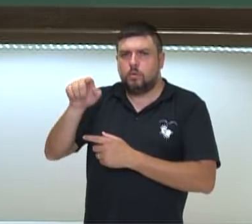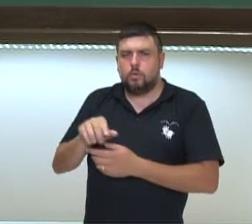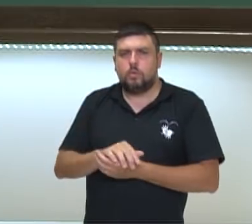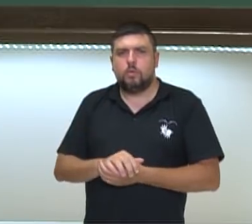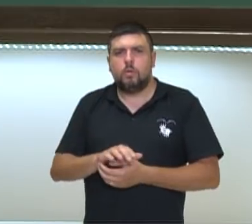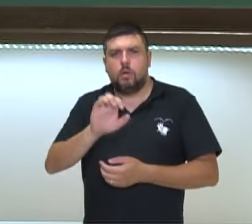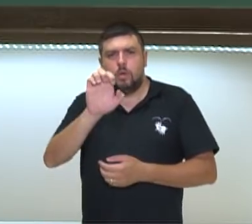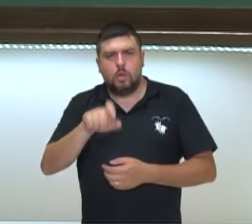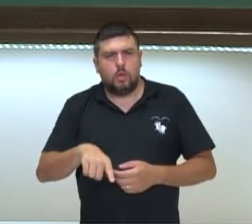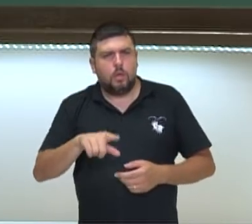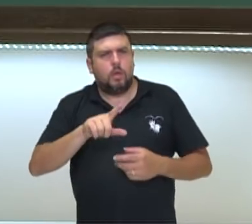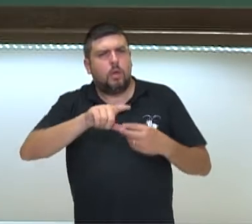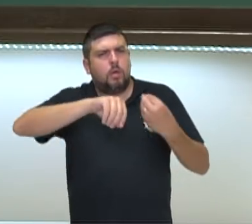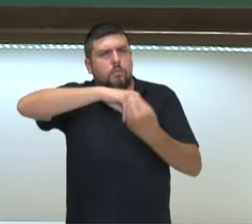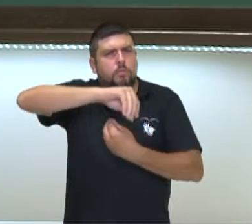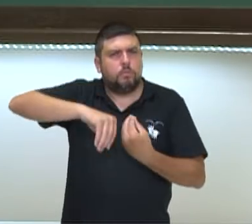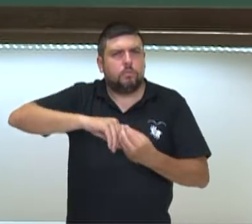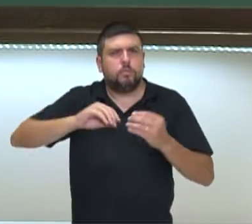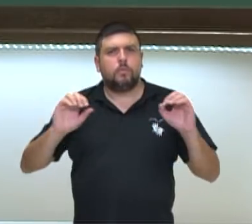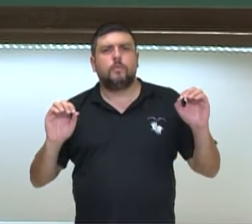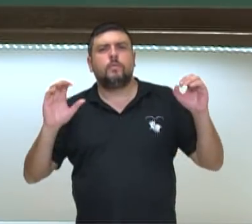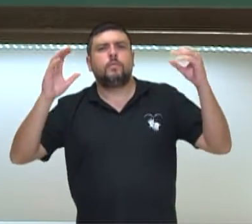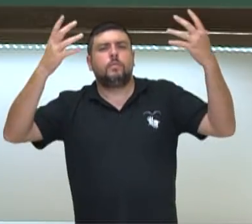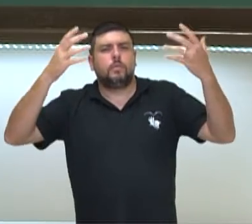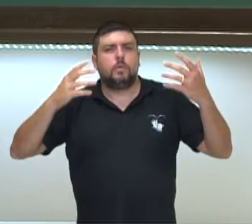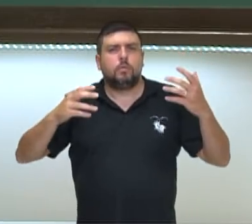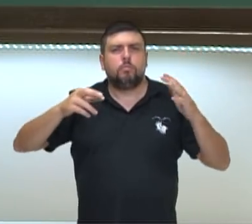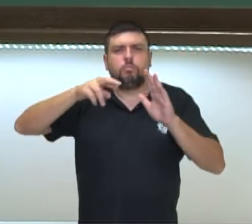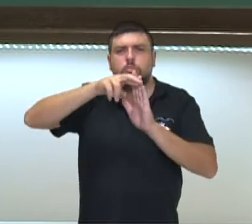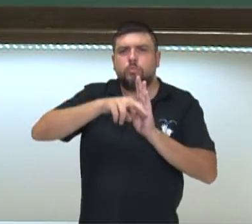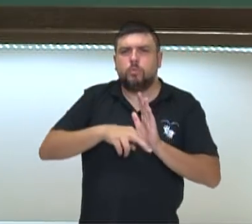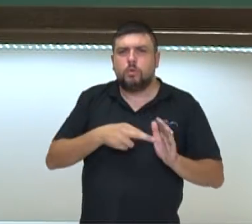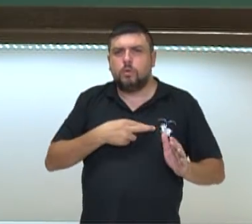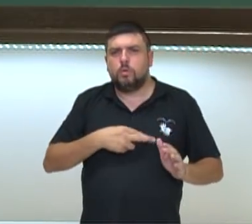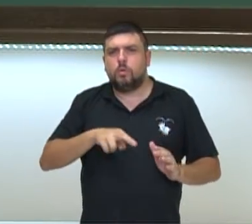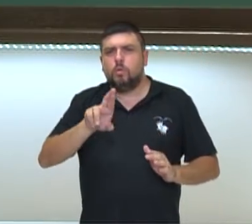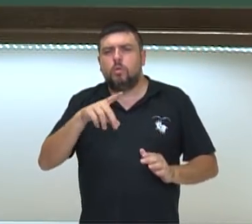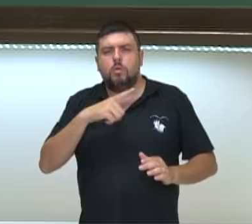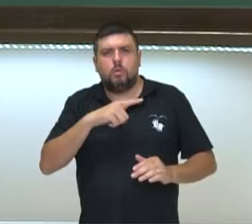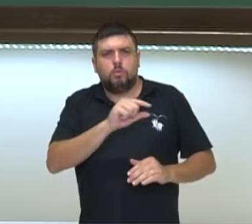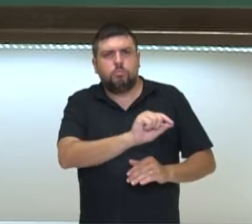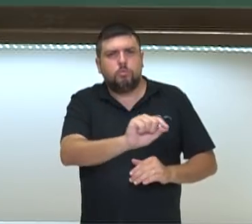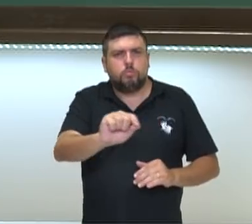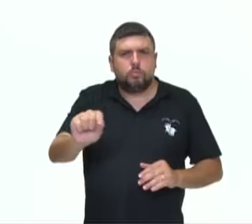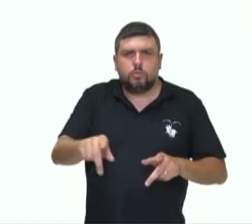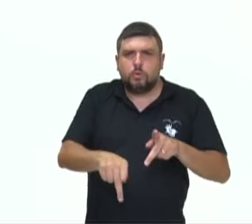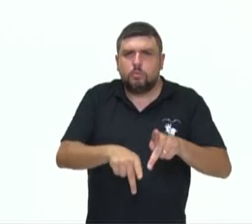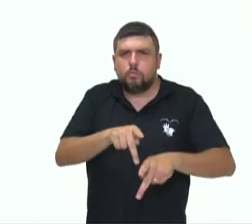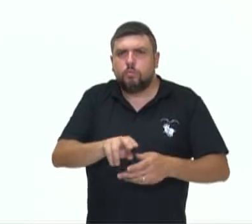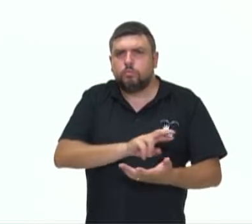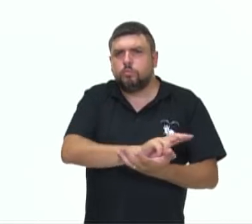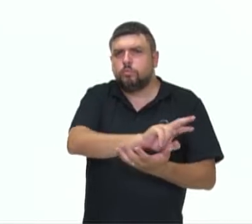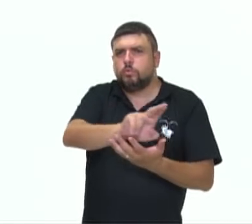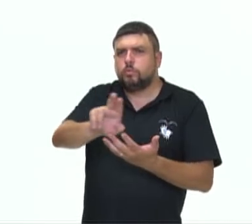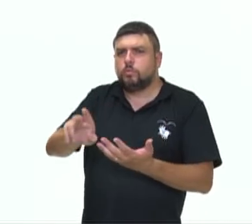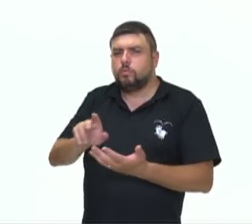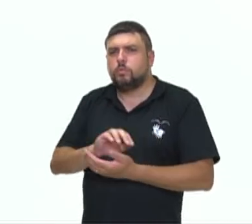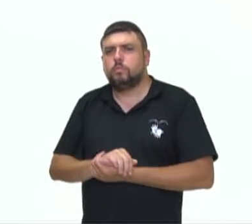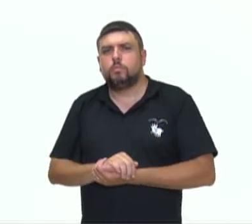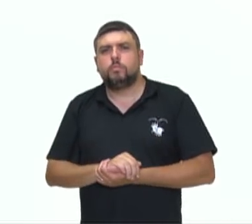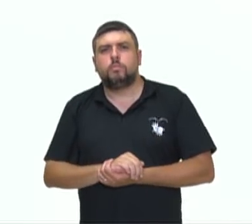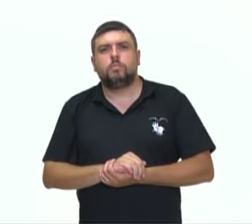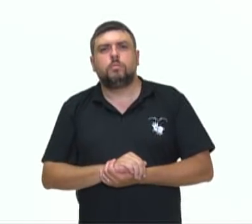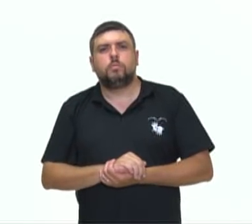ritual religioso, celebração, que acontece, como eu disse, em muitos povos. Então o toré é um ritual indígena que